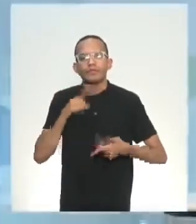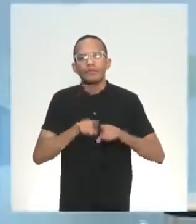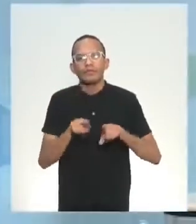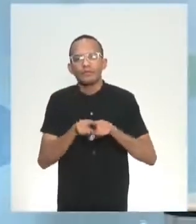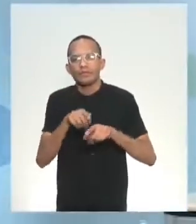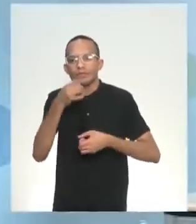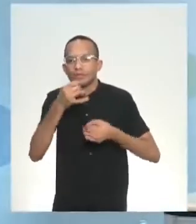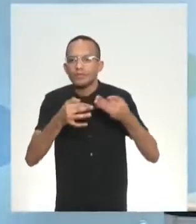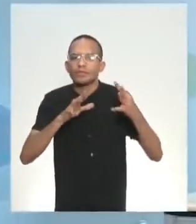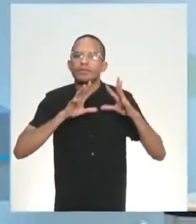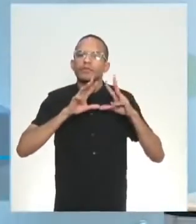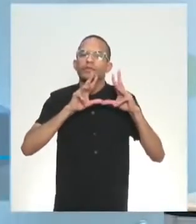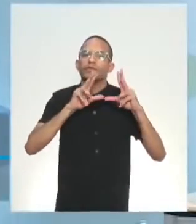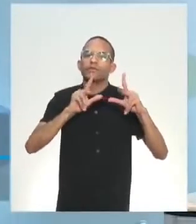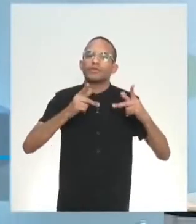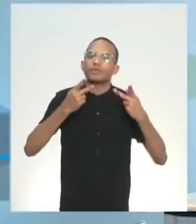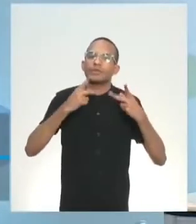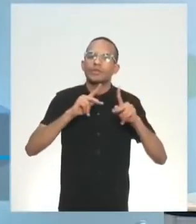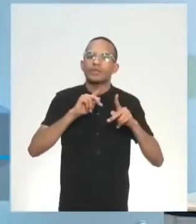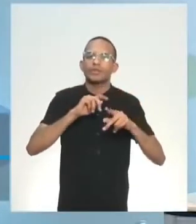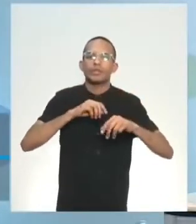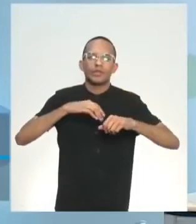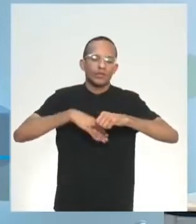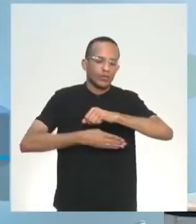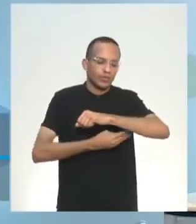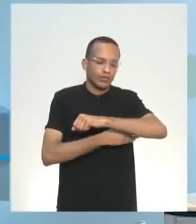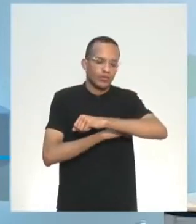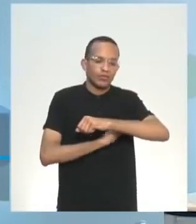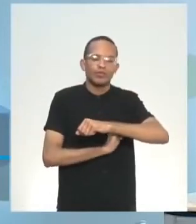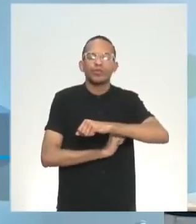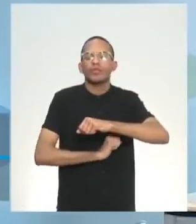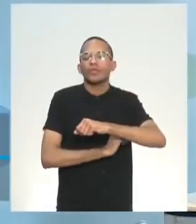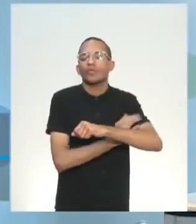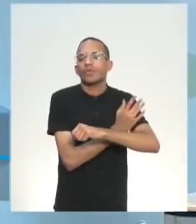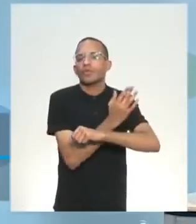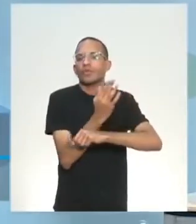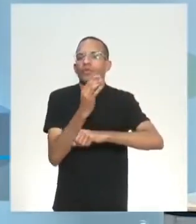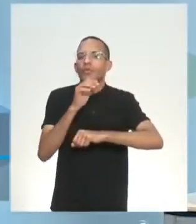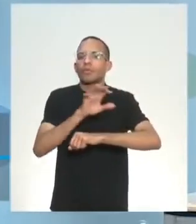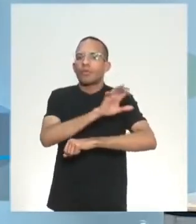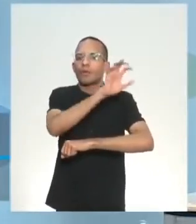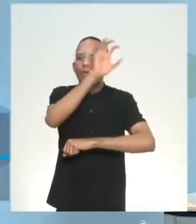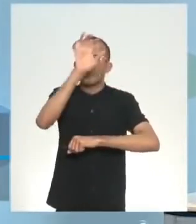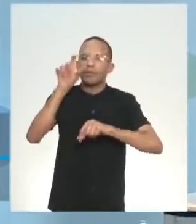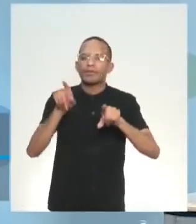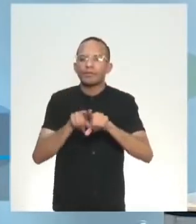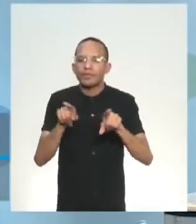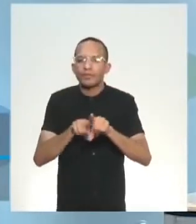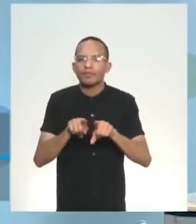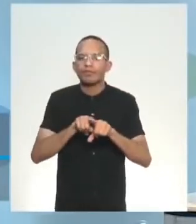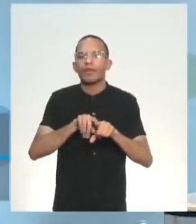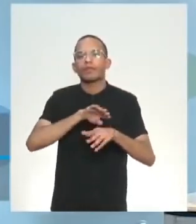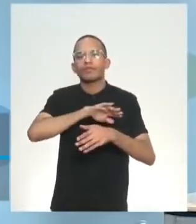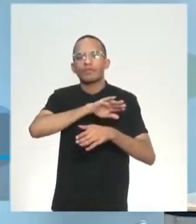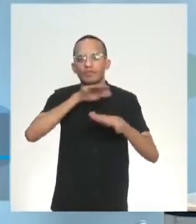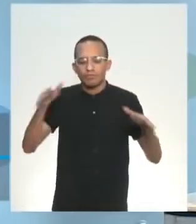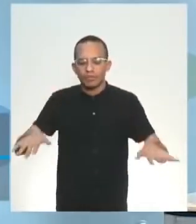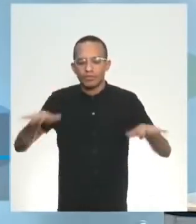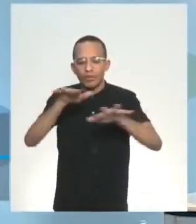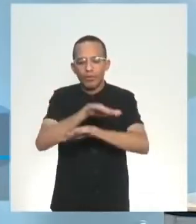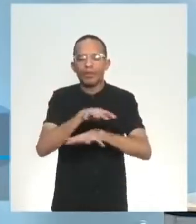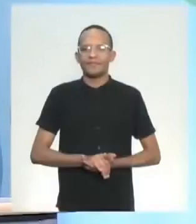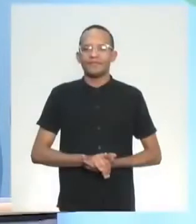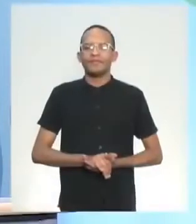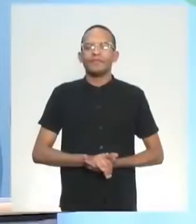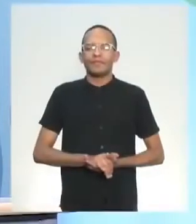trabalhar todos esses ecossistemas ou biomas brasileiros, dependendo do livro que você lê, nas próximas aulas,